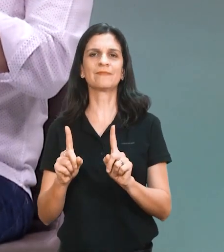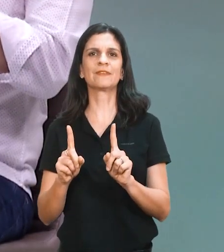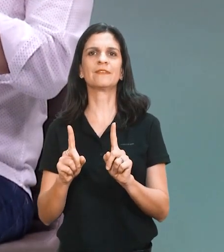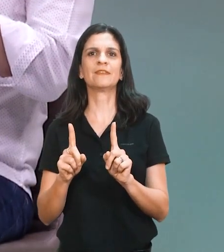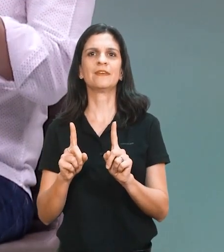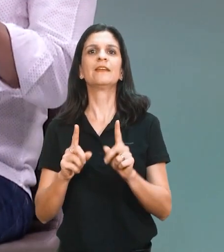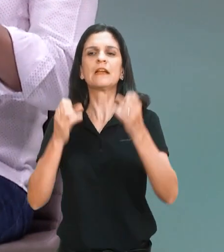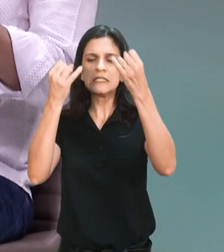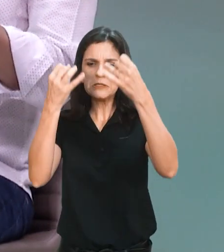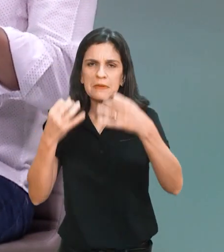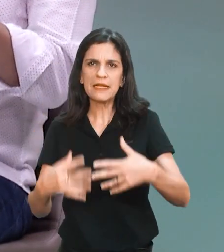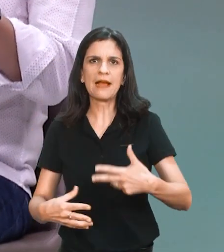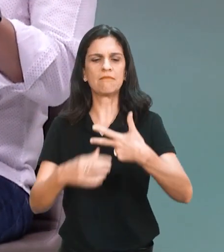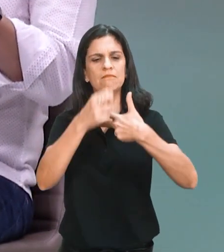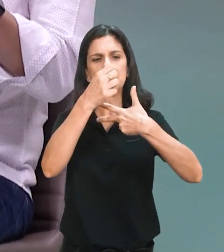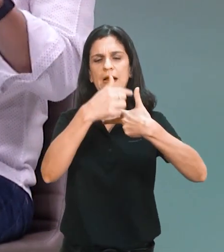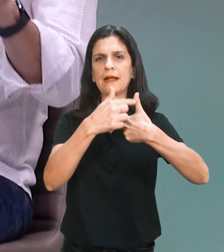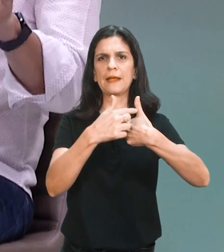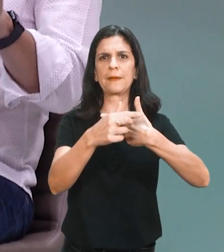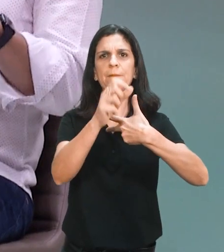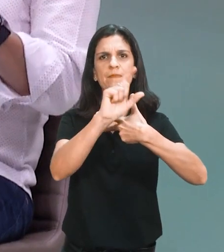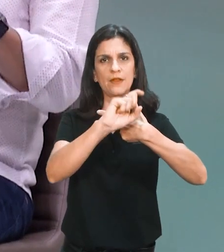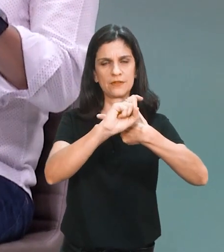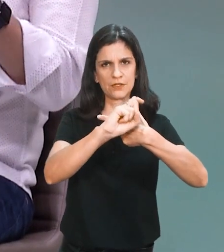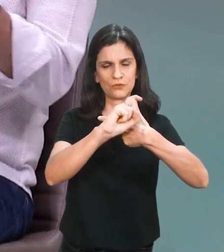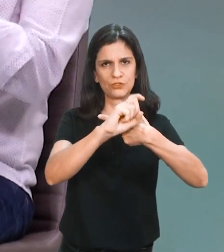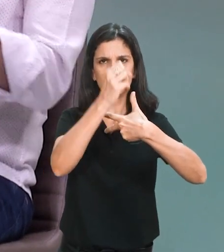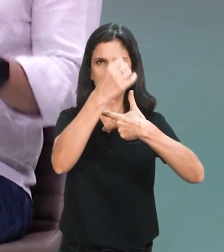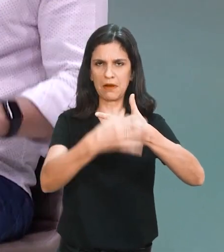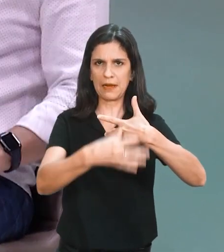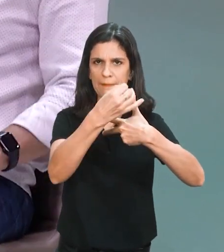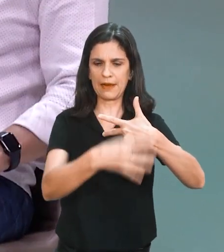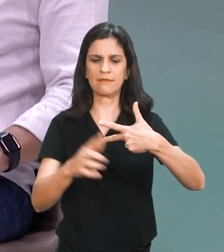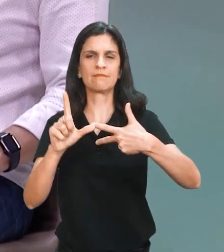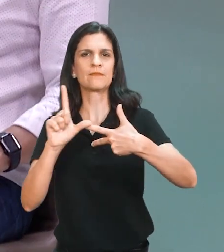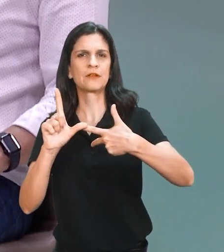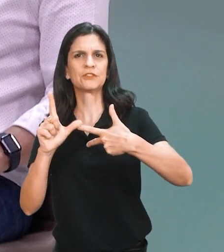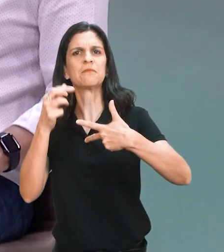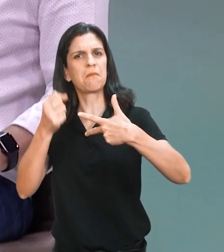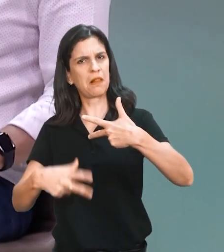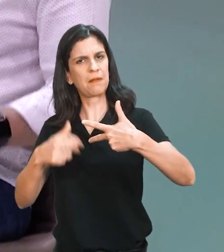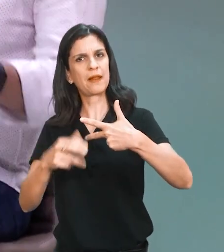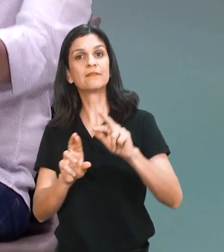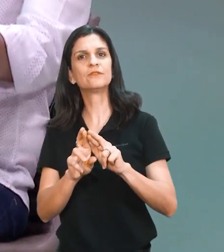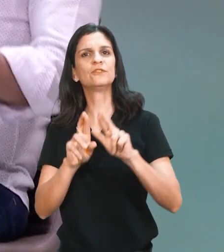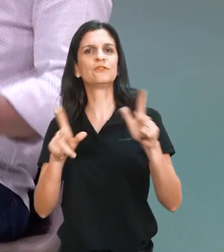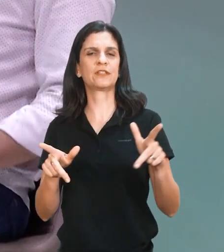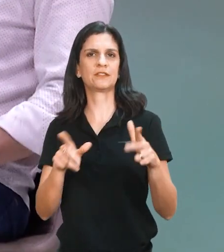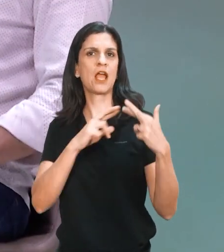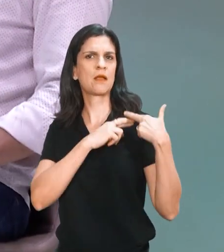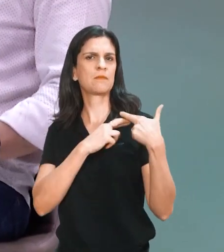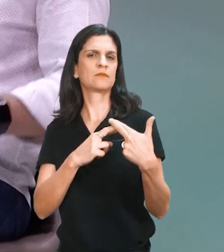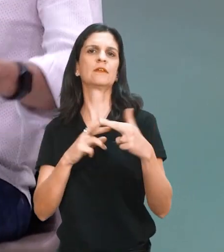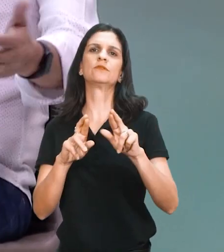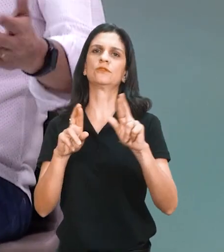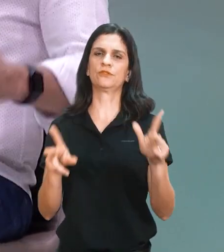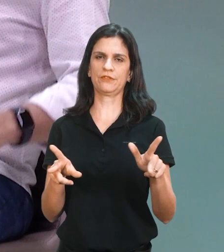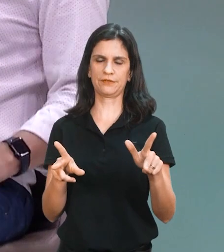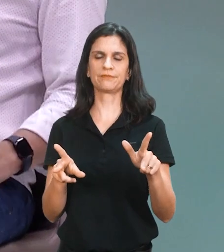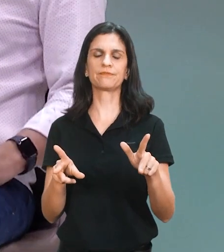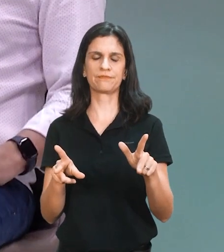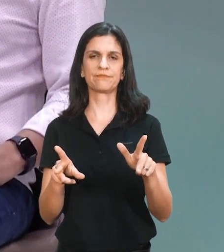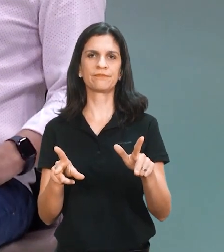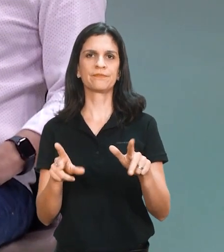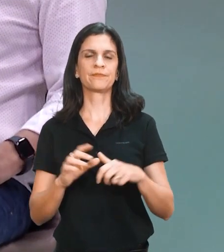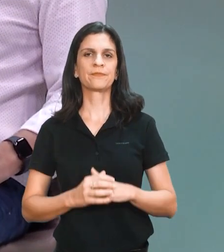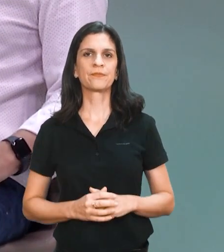executivo. E quando a gente vai lá, a gente explica qual é a função de cada um e isso fica bem entendido para o morador, para